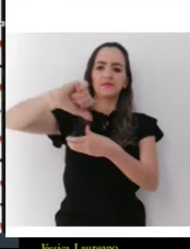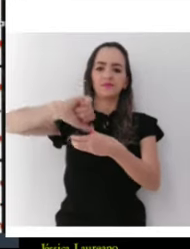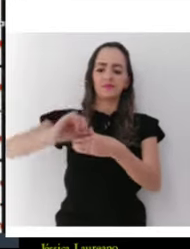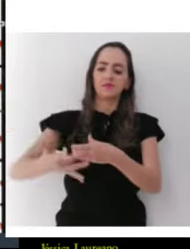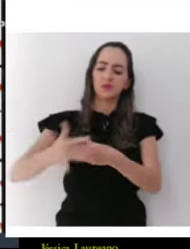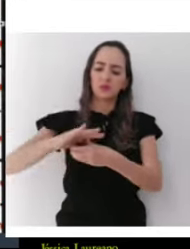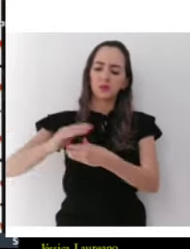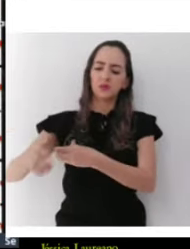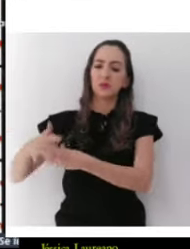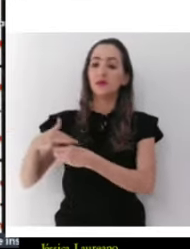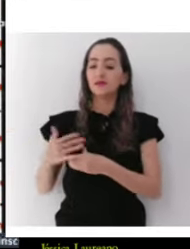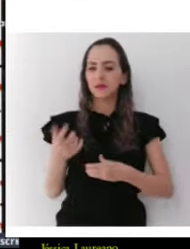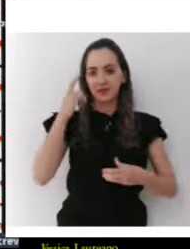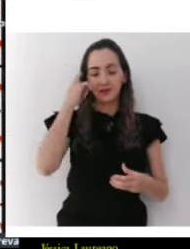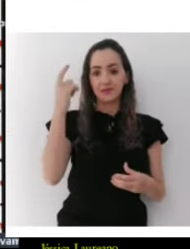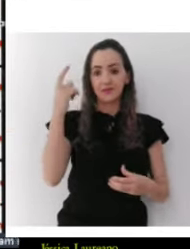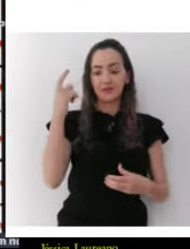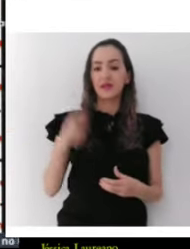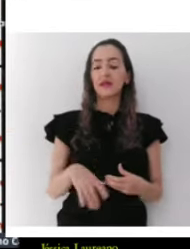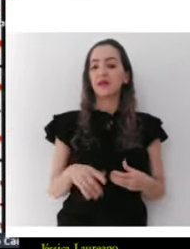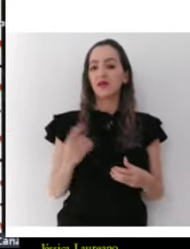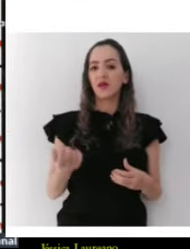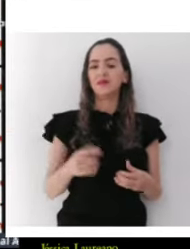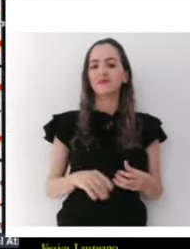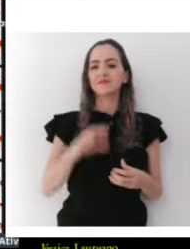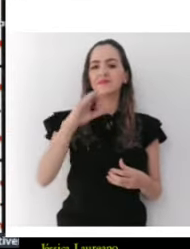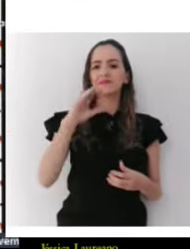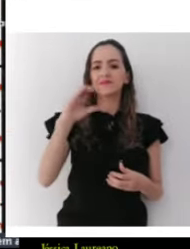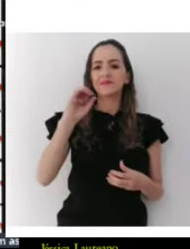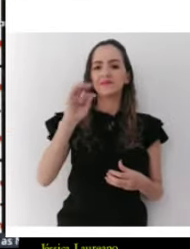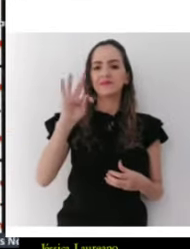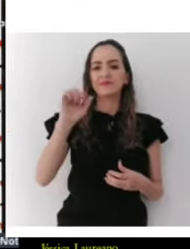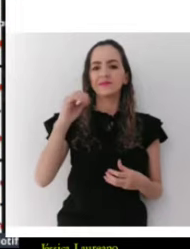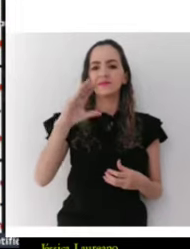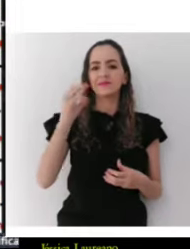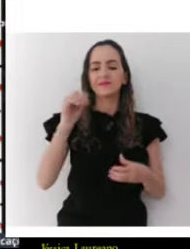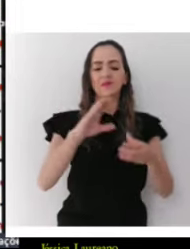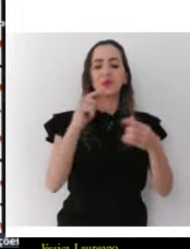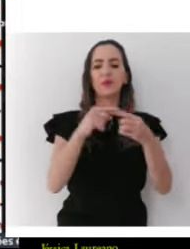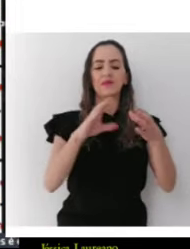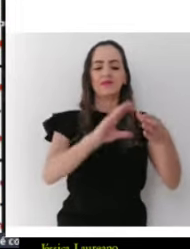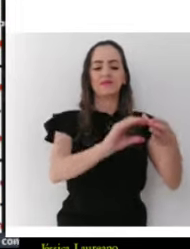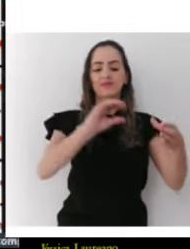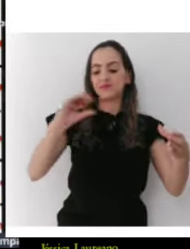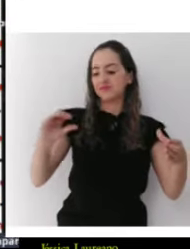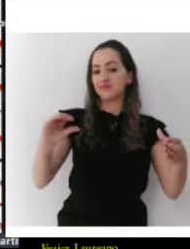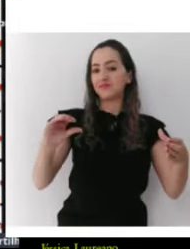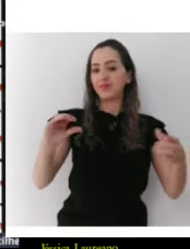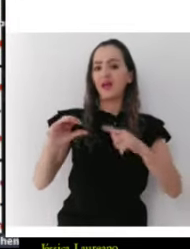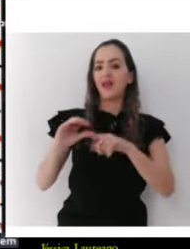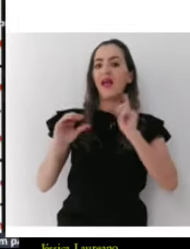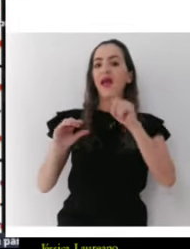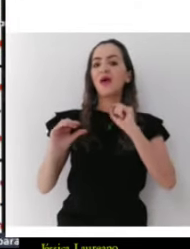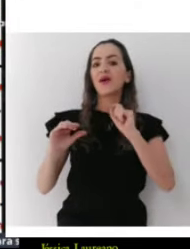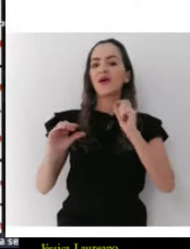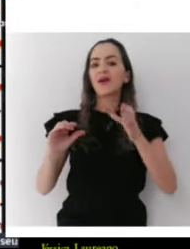você define qual o valor da parte? A parte é o copo com 200. Pega mais outro, joga dentro. Pega mais outro